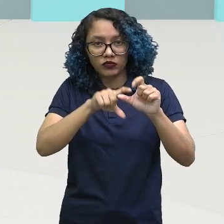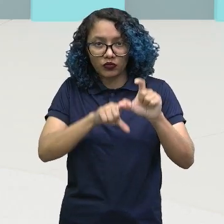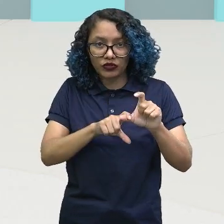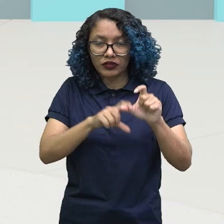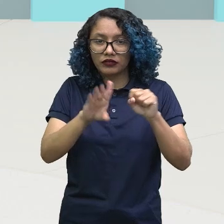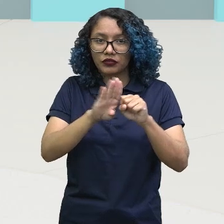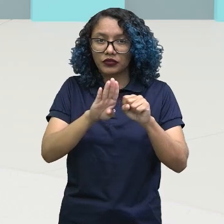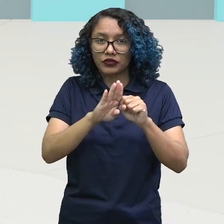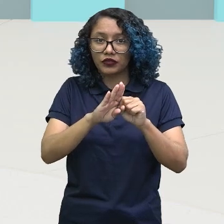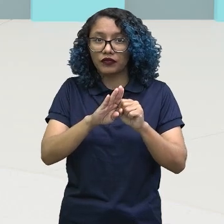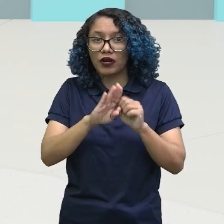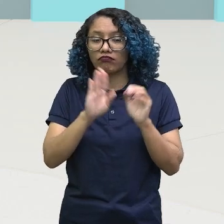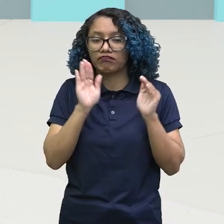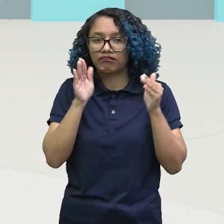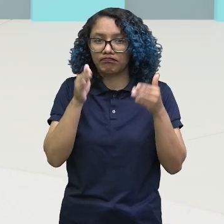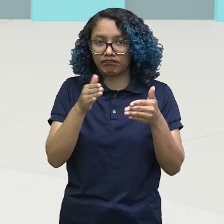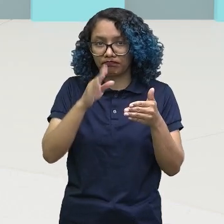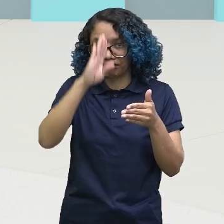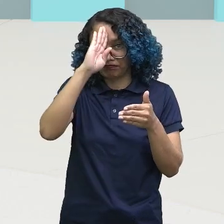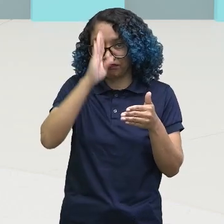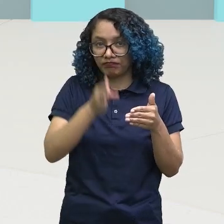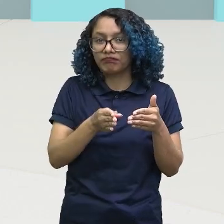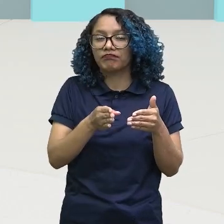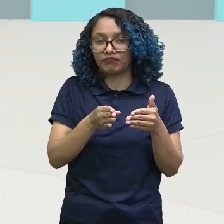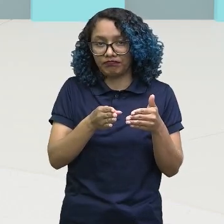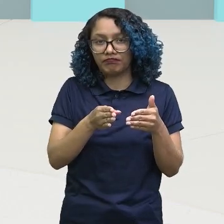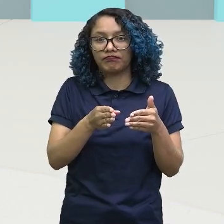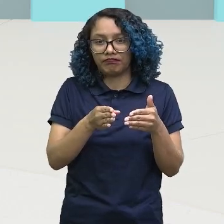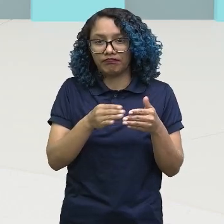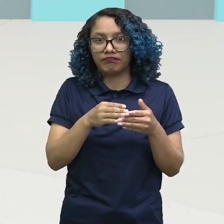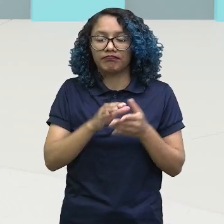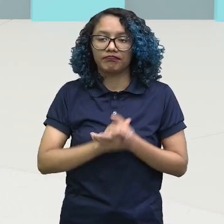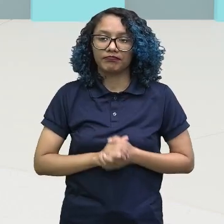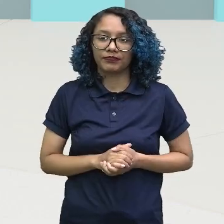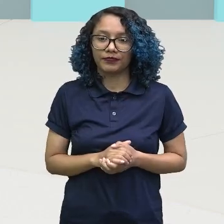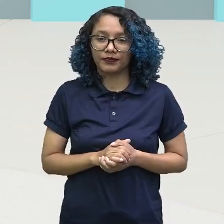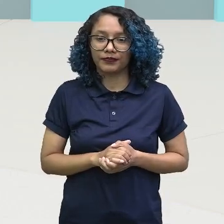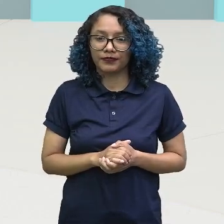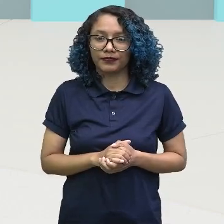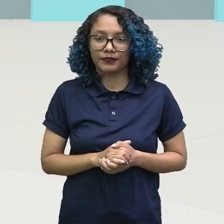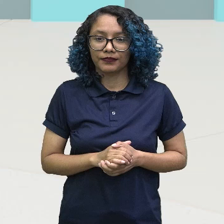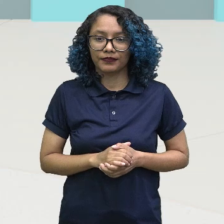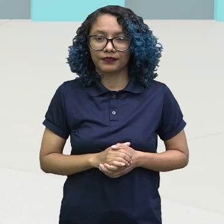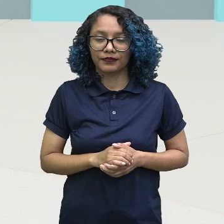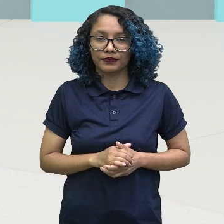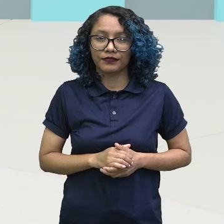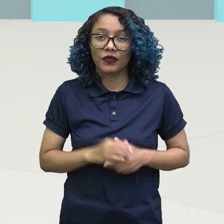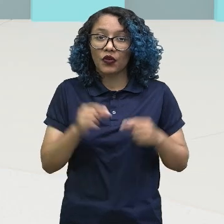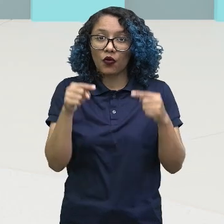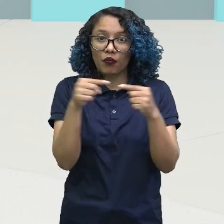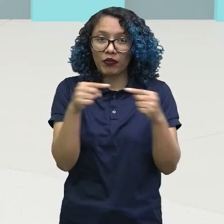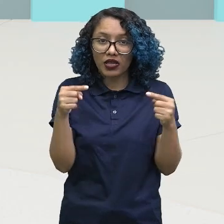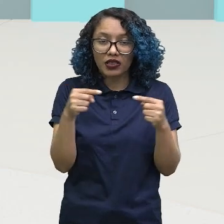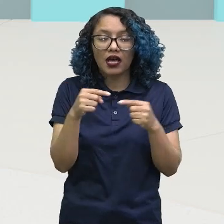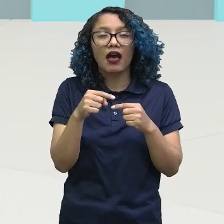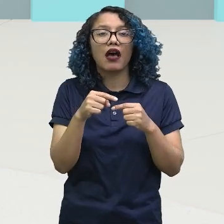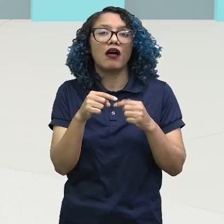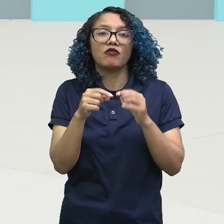substantiva objetiva direta. É como se ela funcionasse como objeto